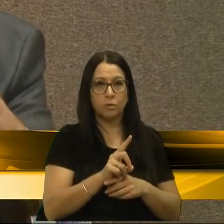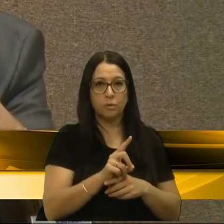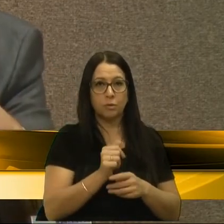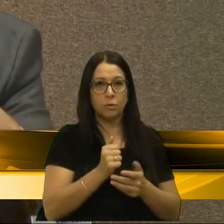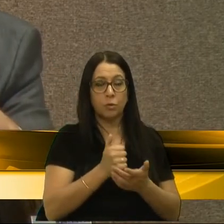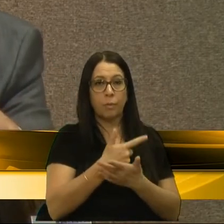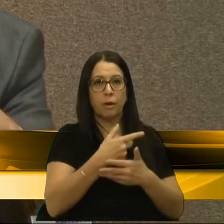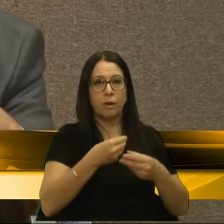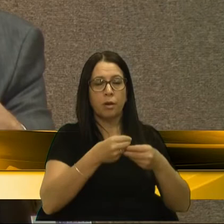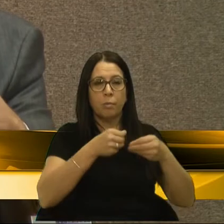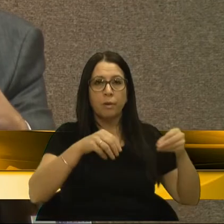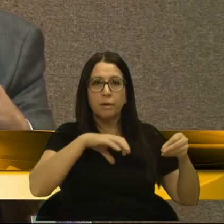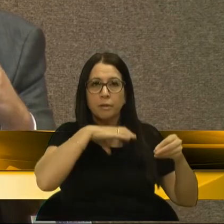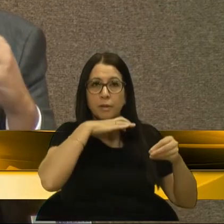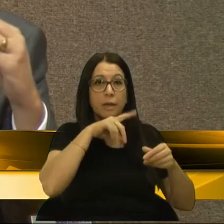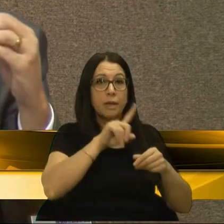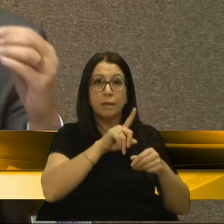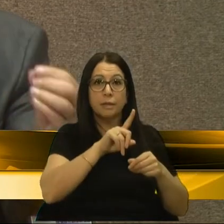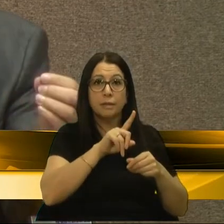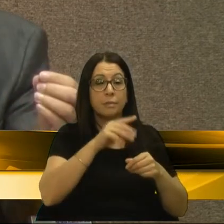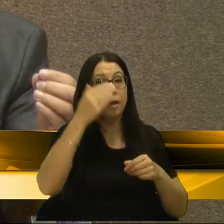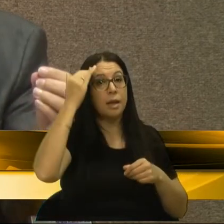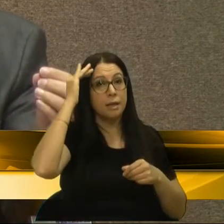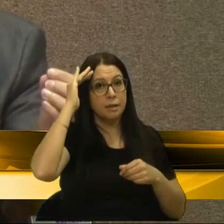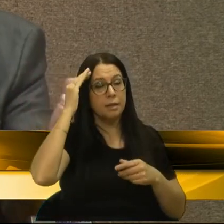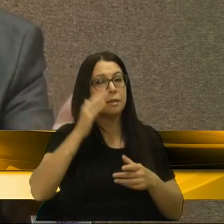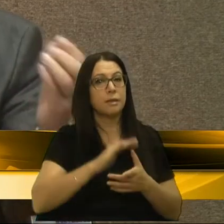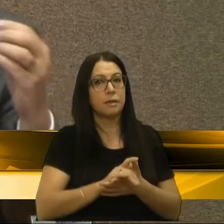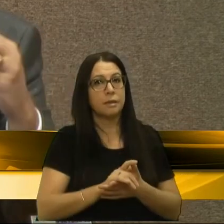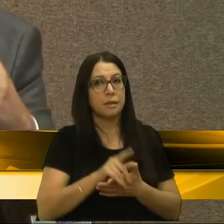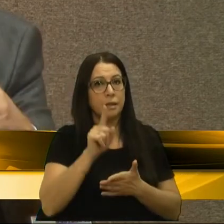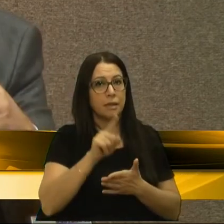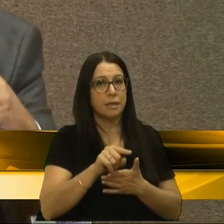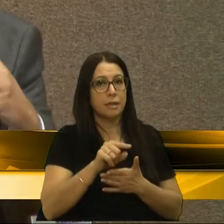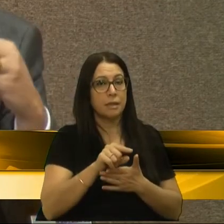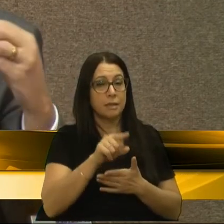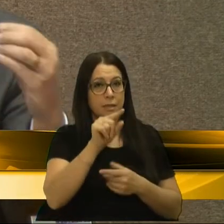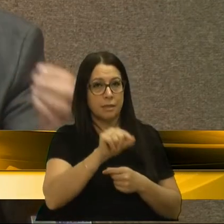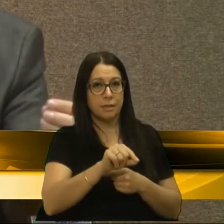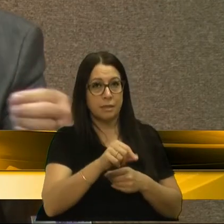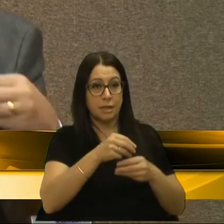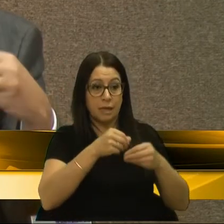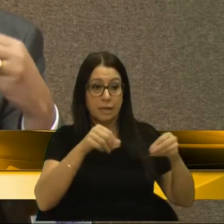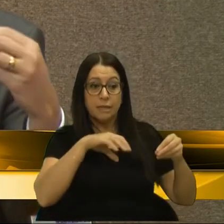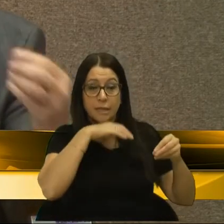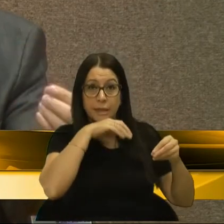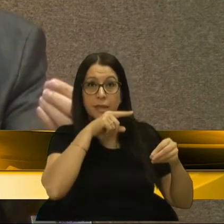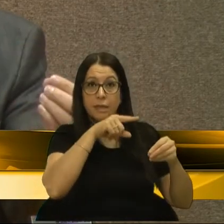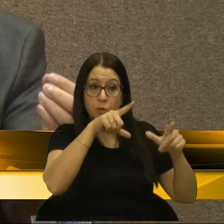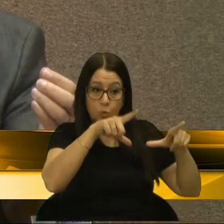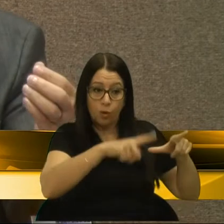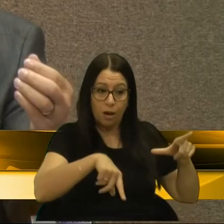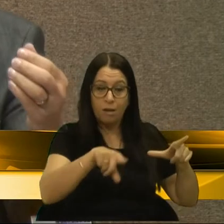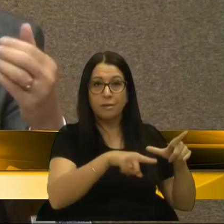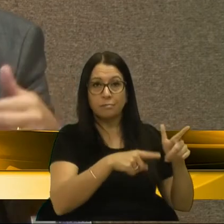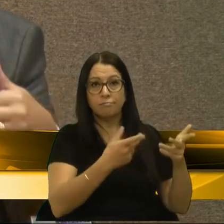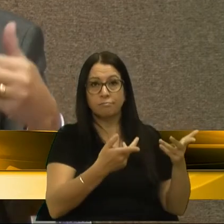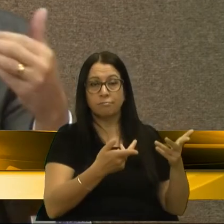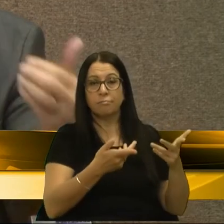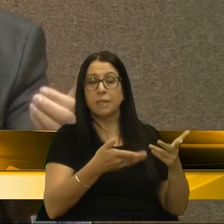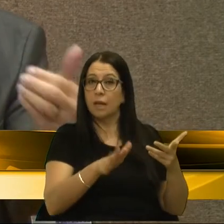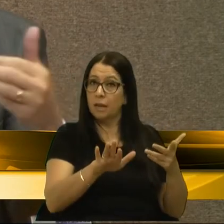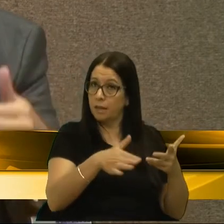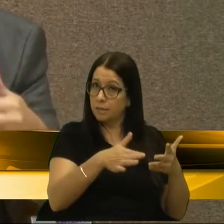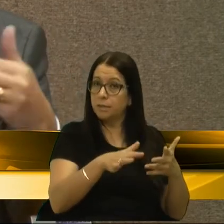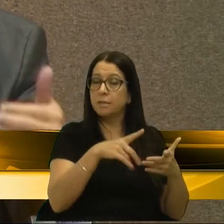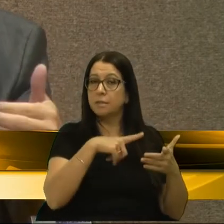uma área de terra, mas entender que esse investimento desta área de terra, deste lote, muitas das